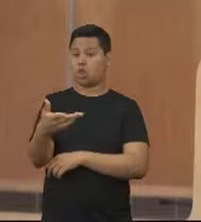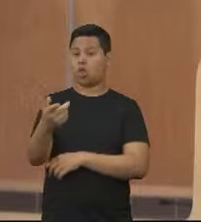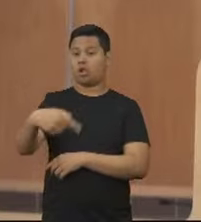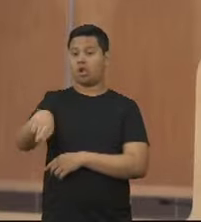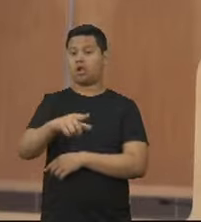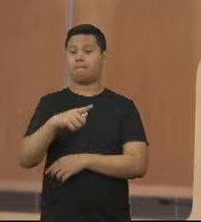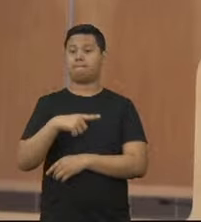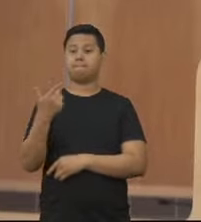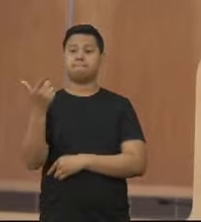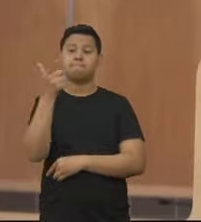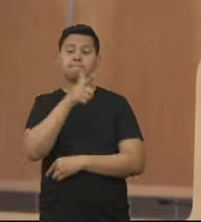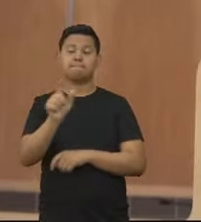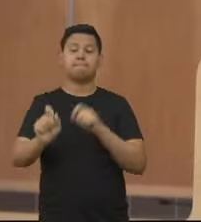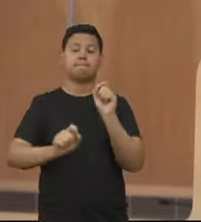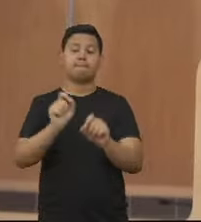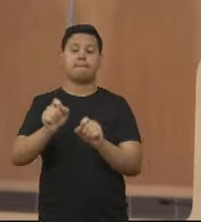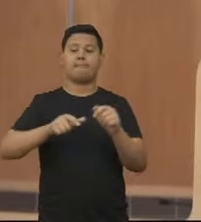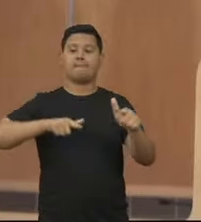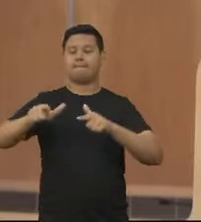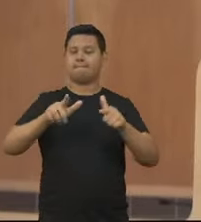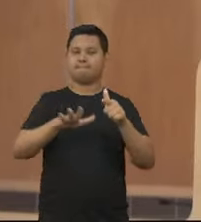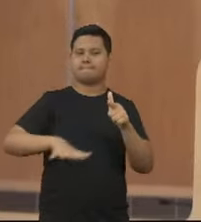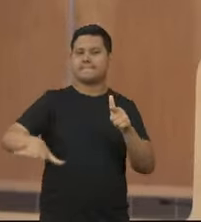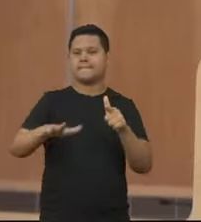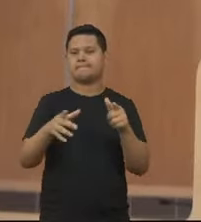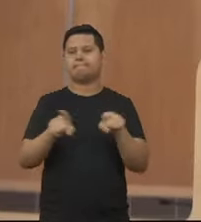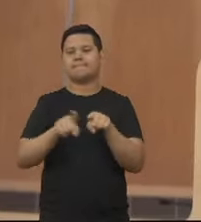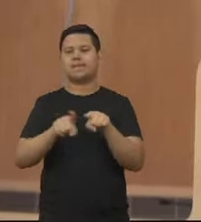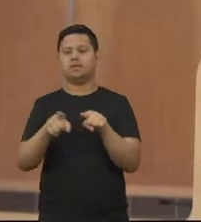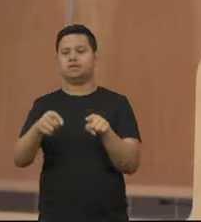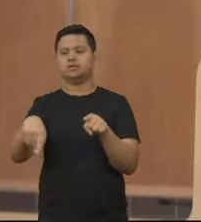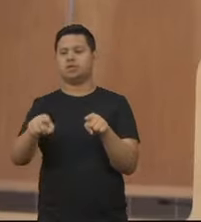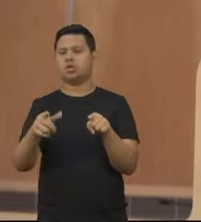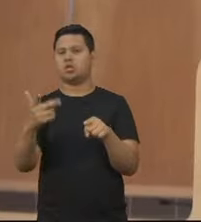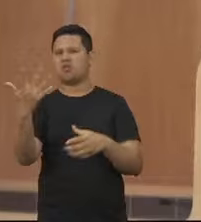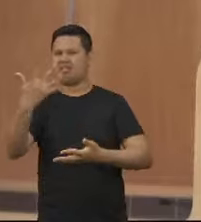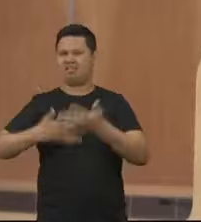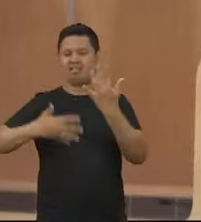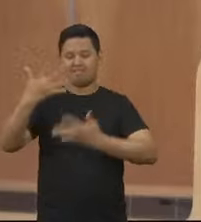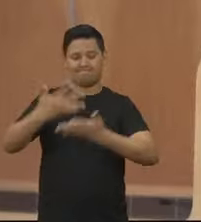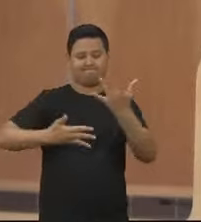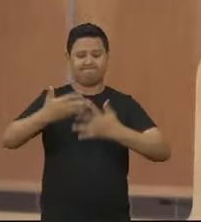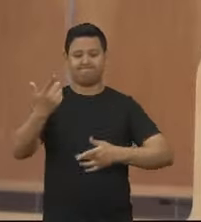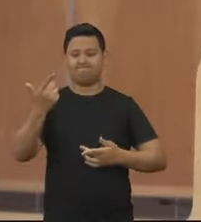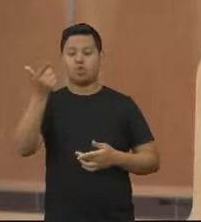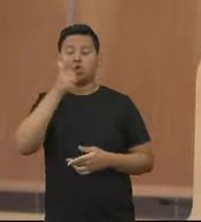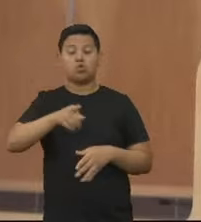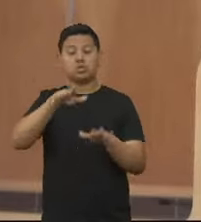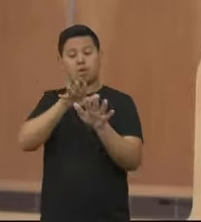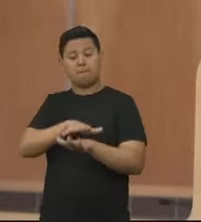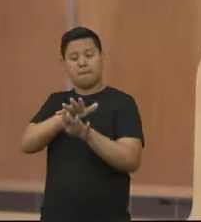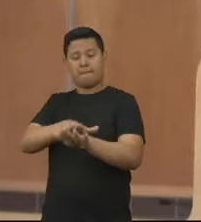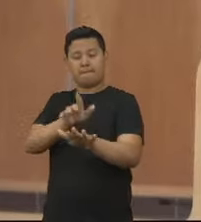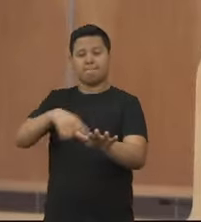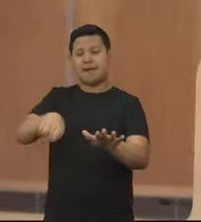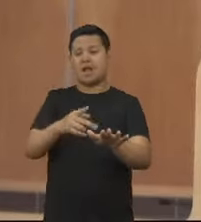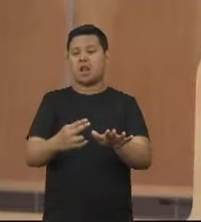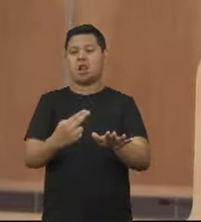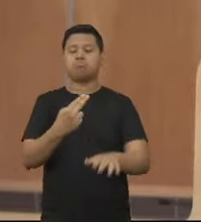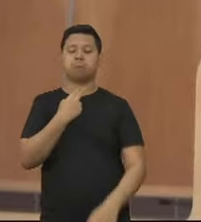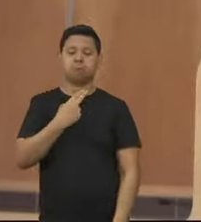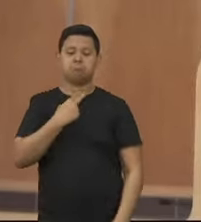gente poder trabalhar essa questão da cidade. A mobilidade urbana também não ser atrapalhada aí. A gente garantir a fluidez e também proibir